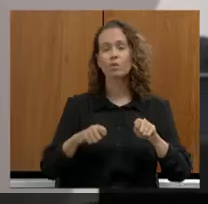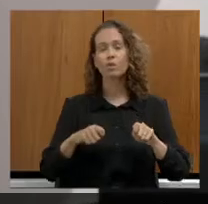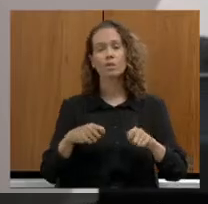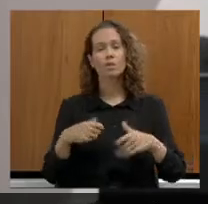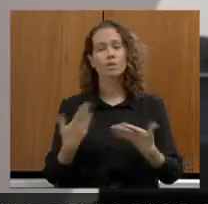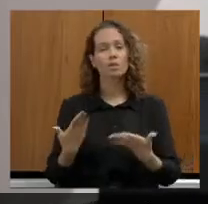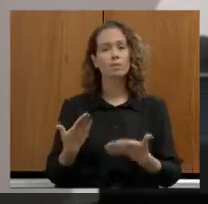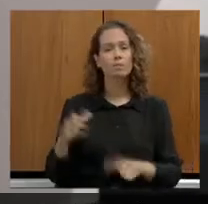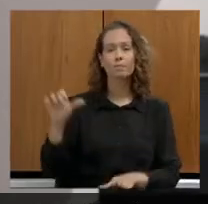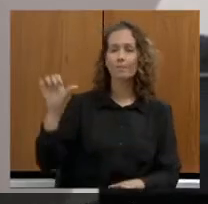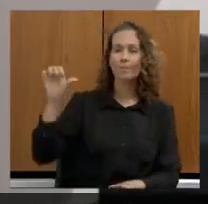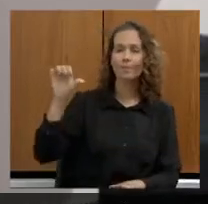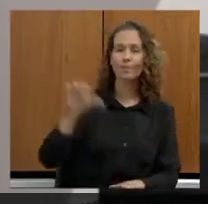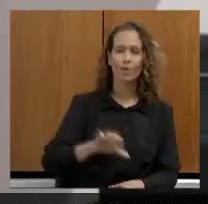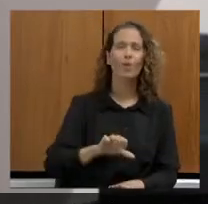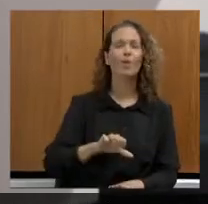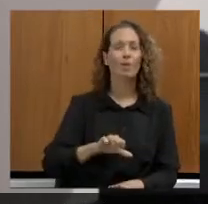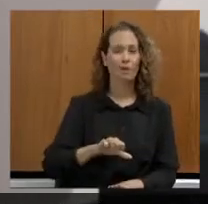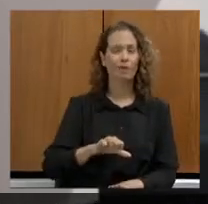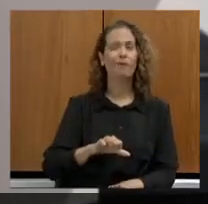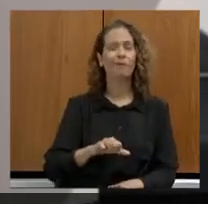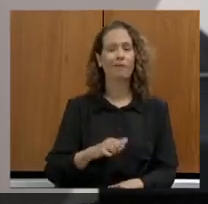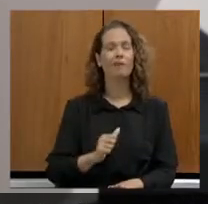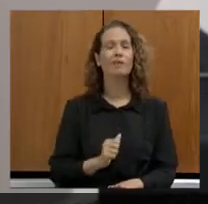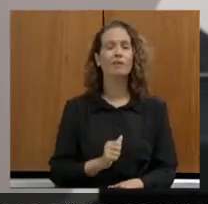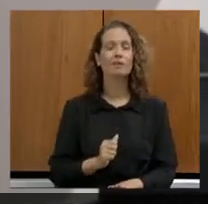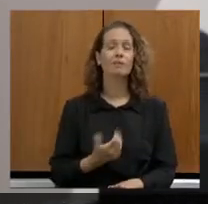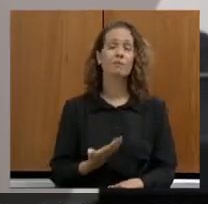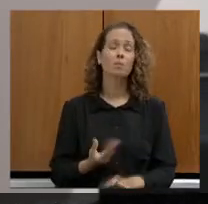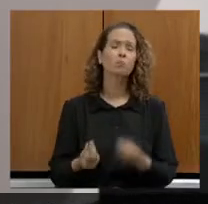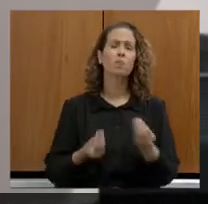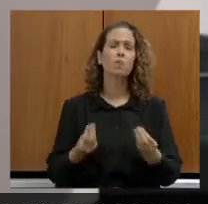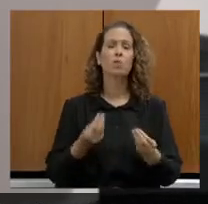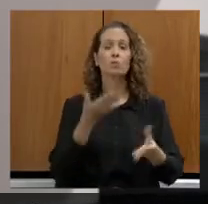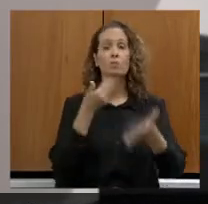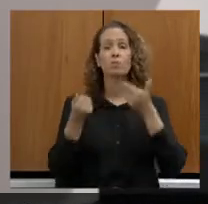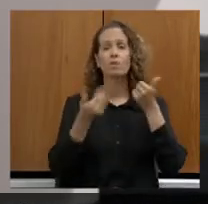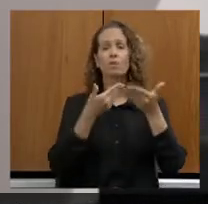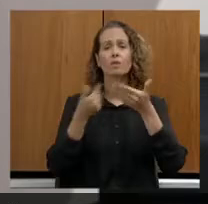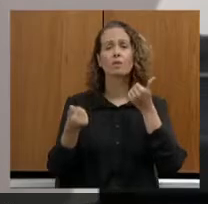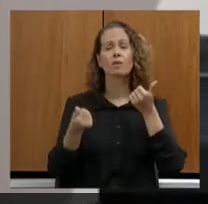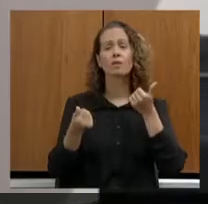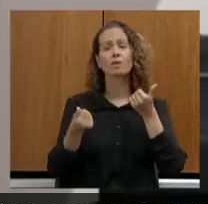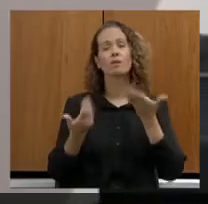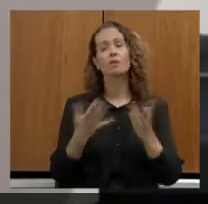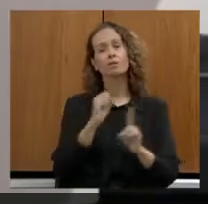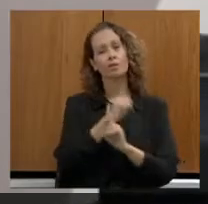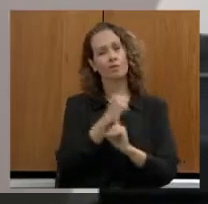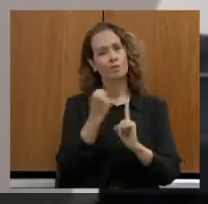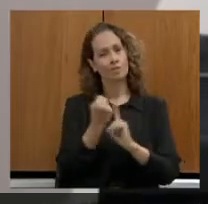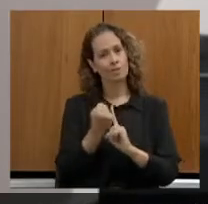mais Virtuoso de melhoria das condições sociais